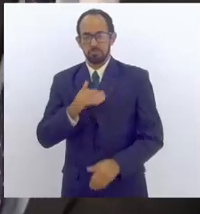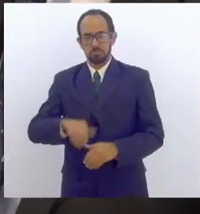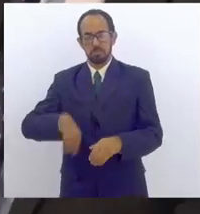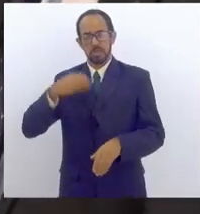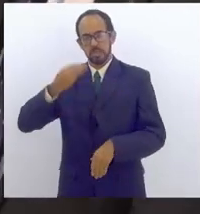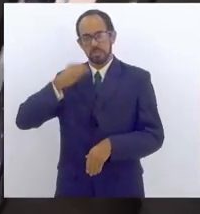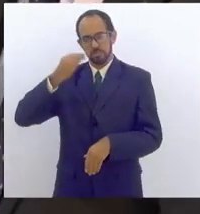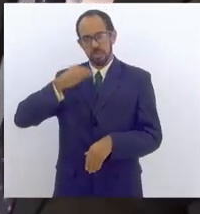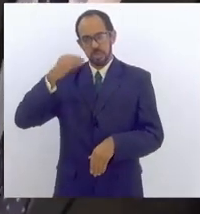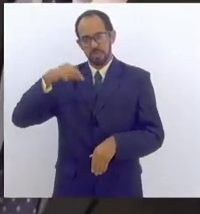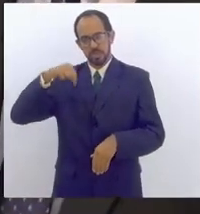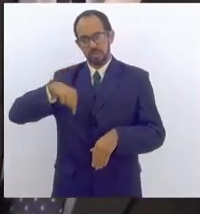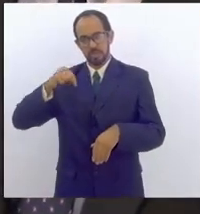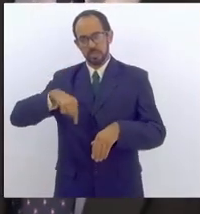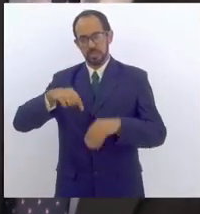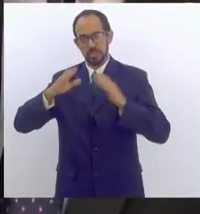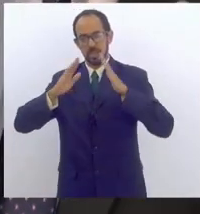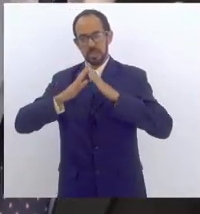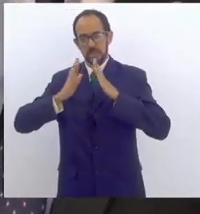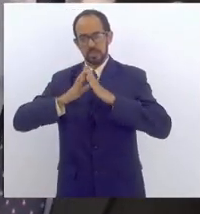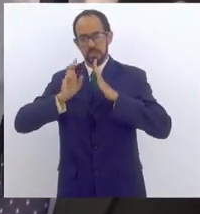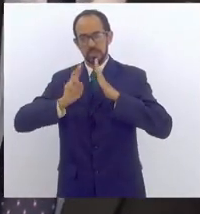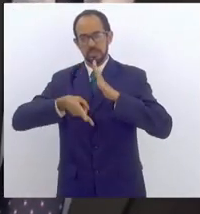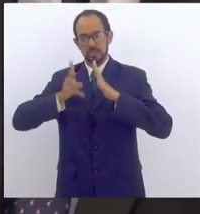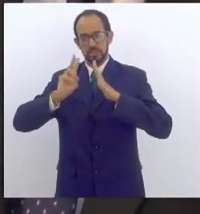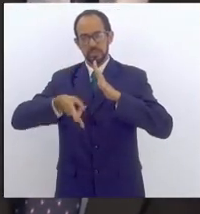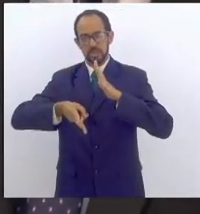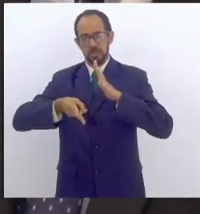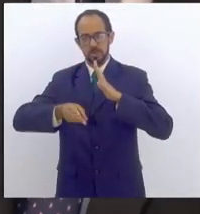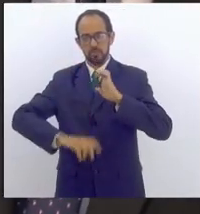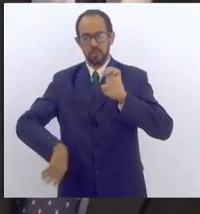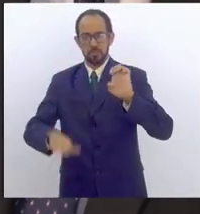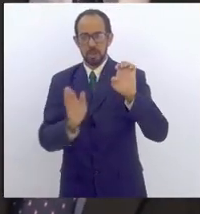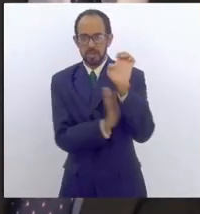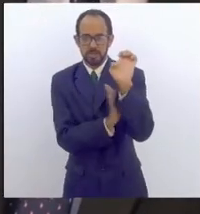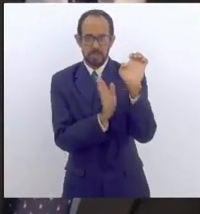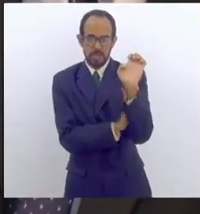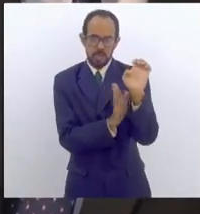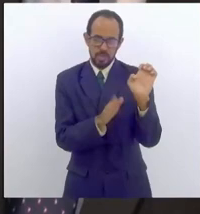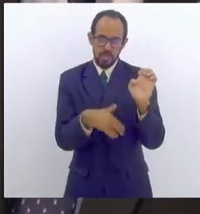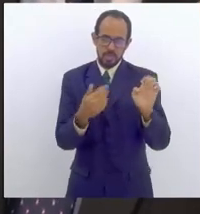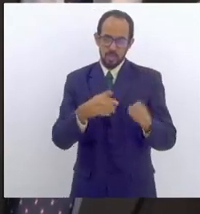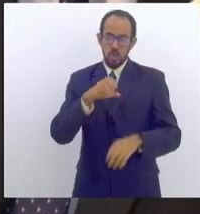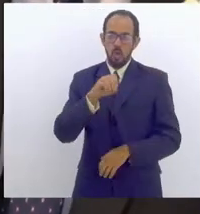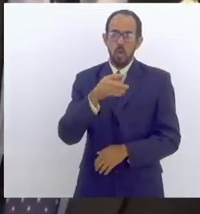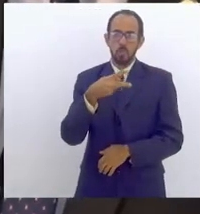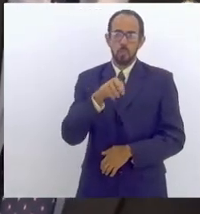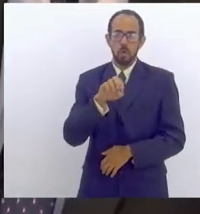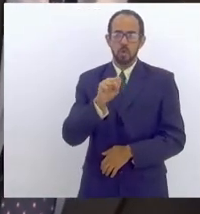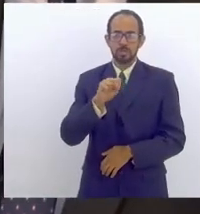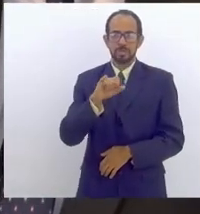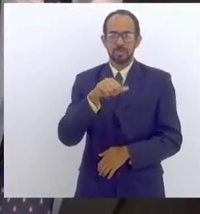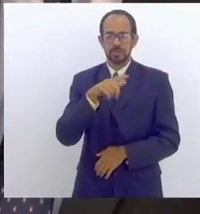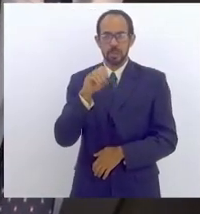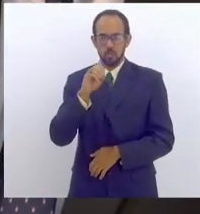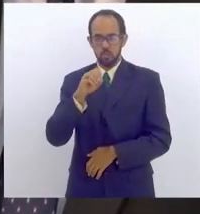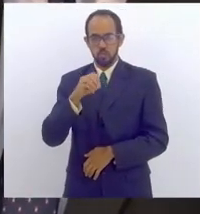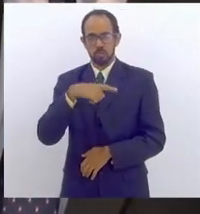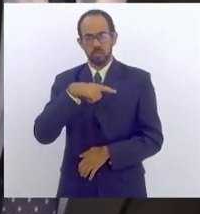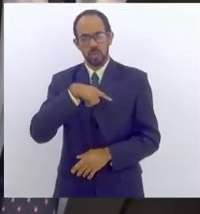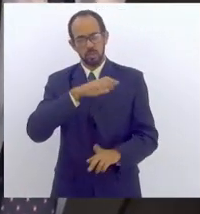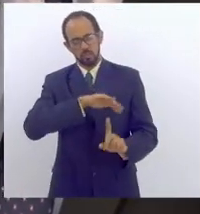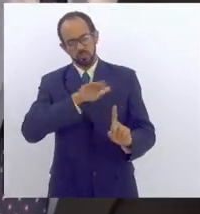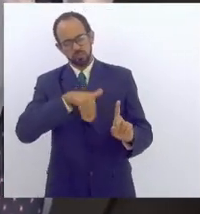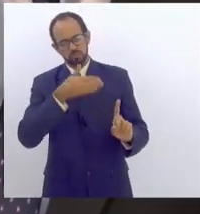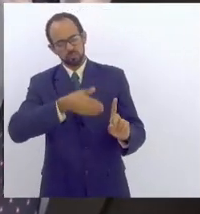anos sempre foi pela oposição. Tenho consideração e respeito ao